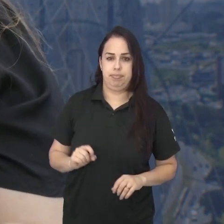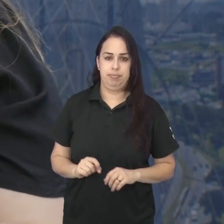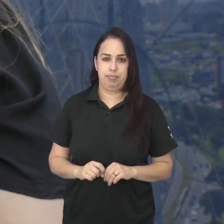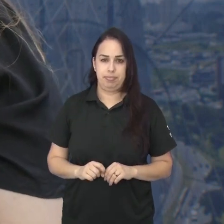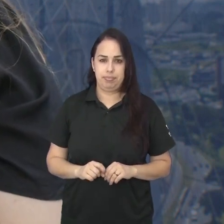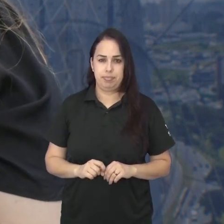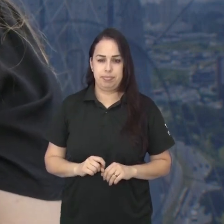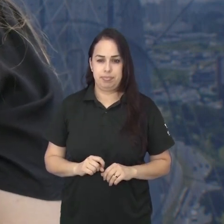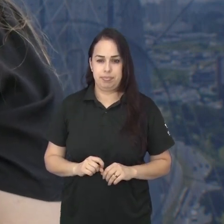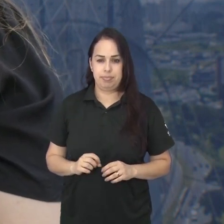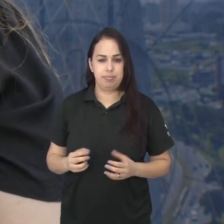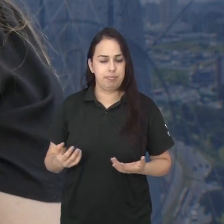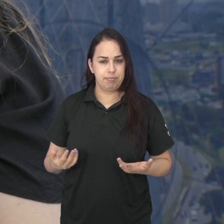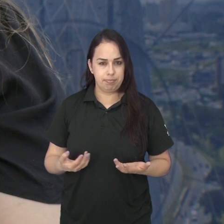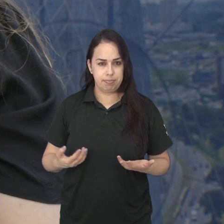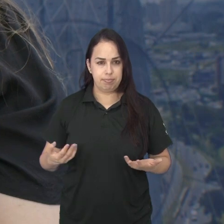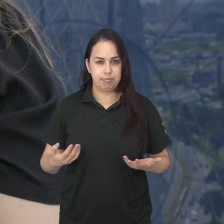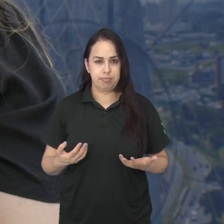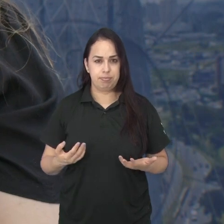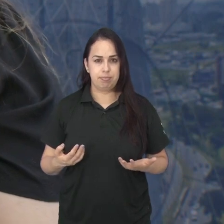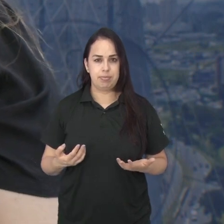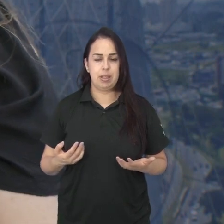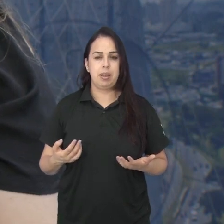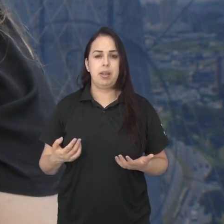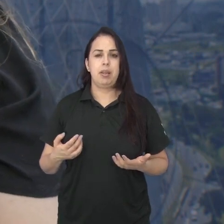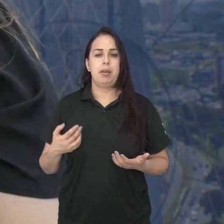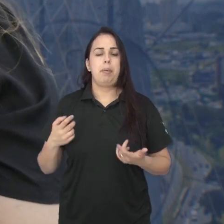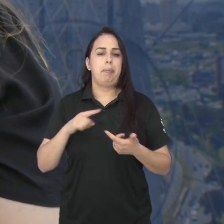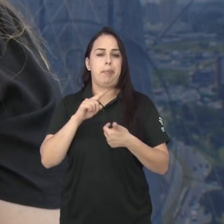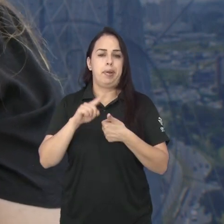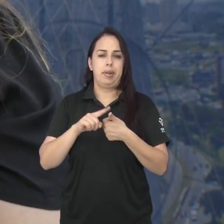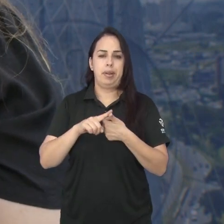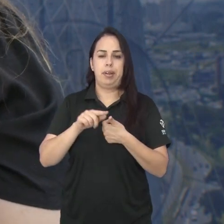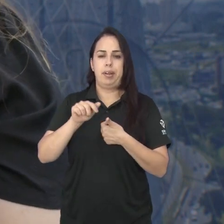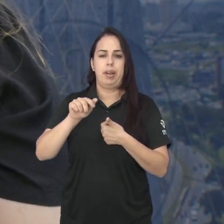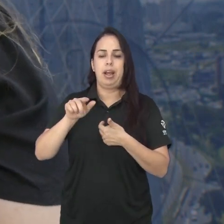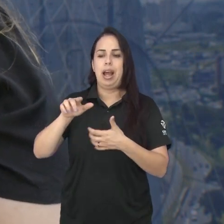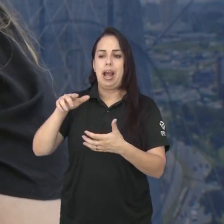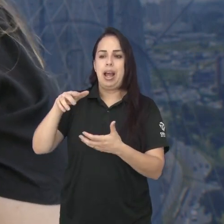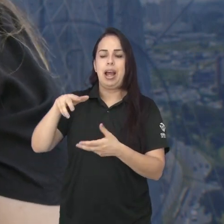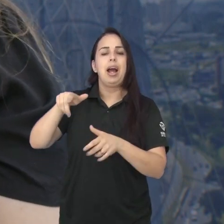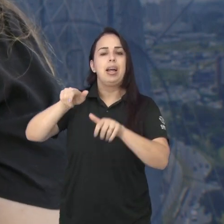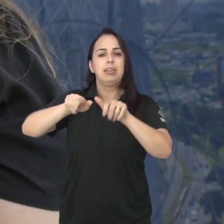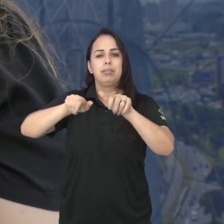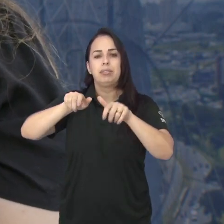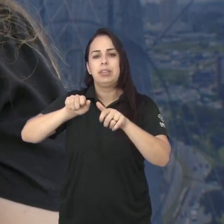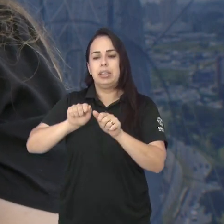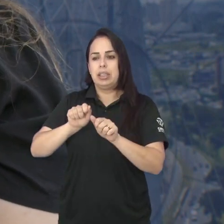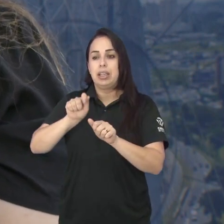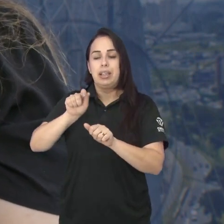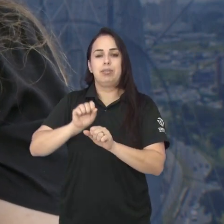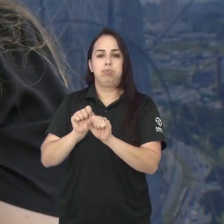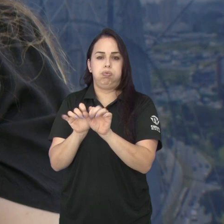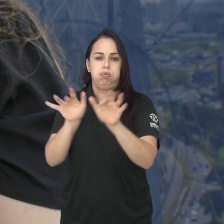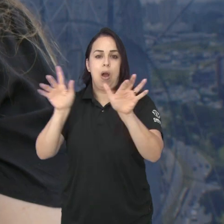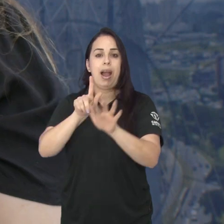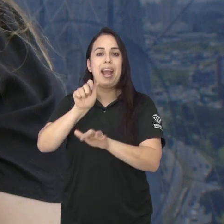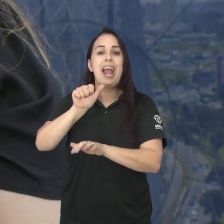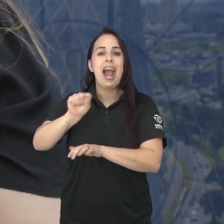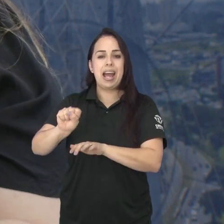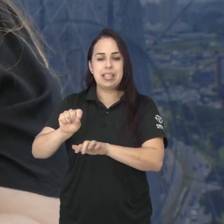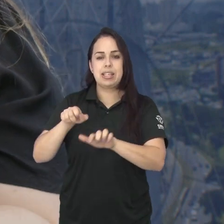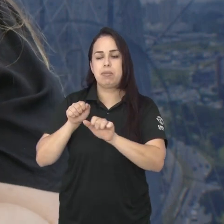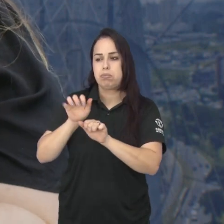Devido à inserção de muito gás, né, dióxido, metano e afins na Terra,